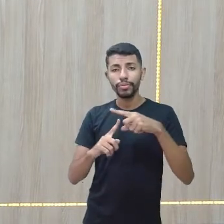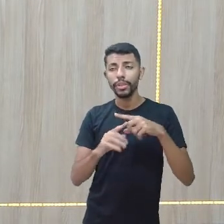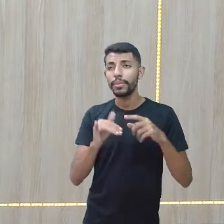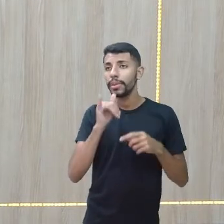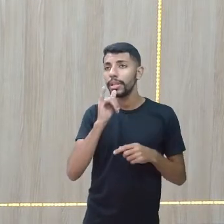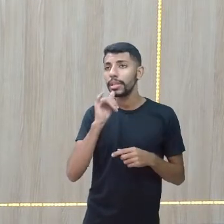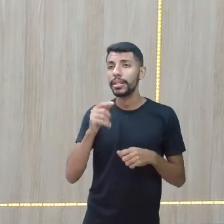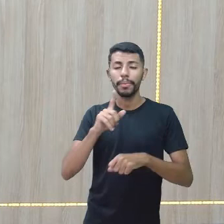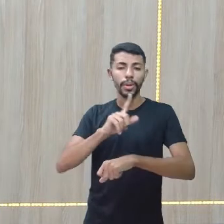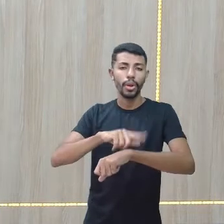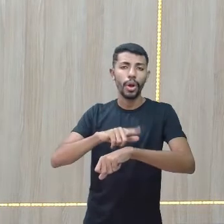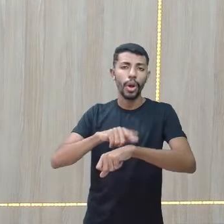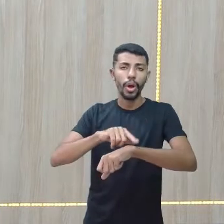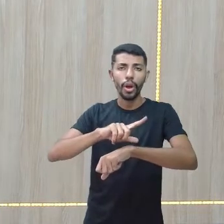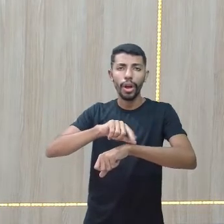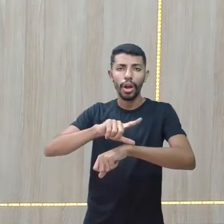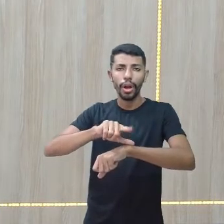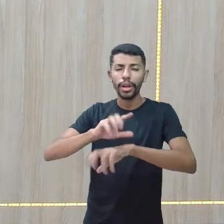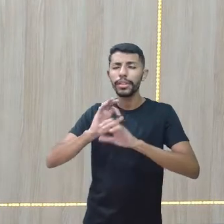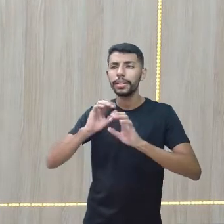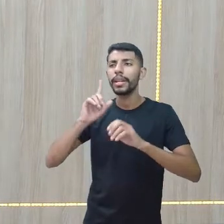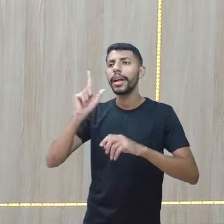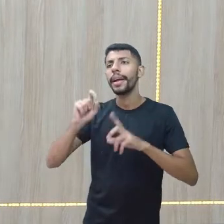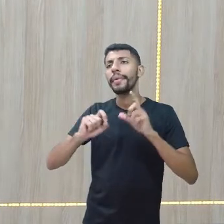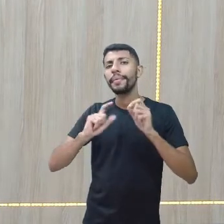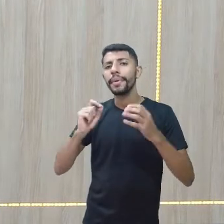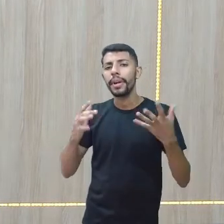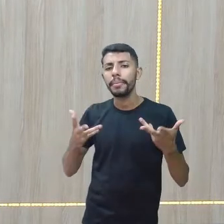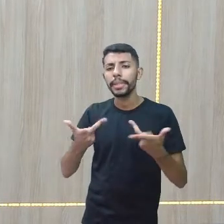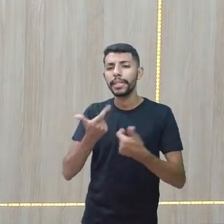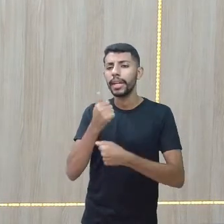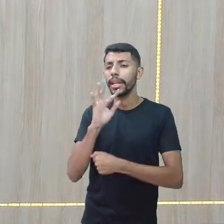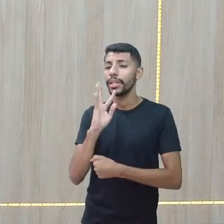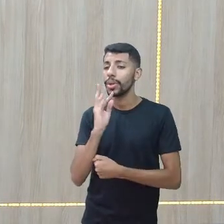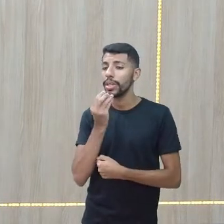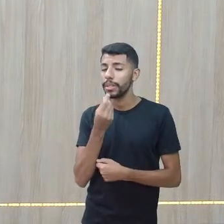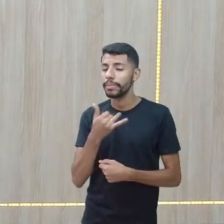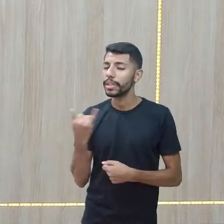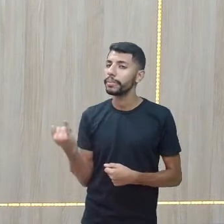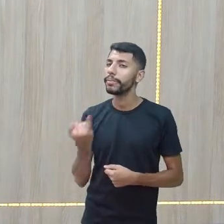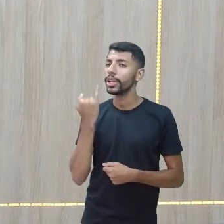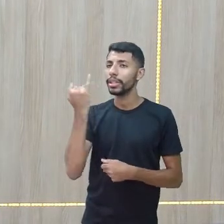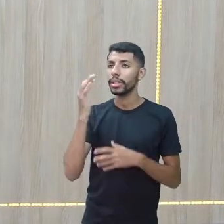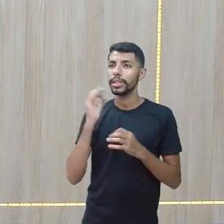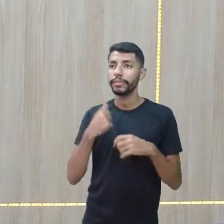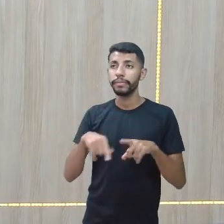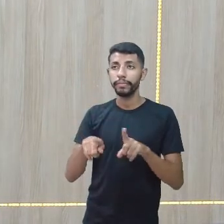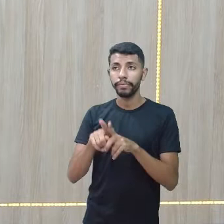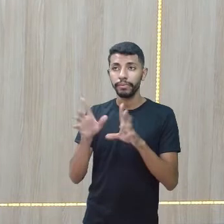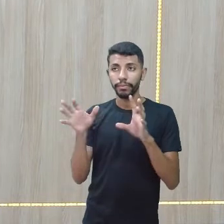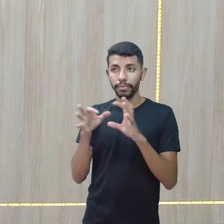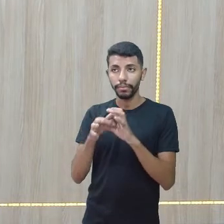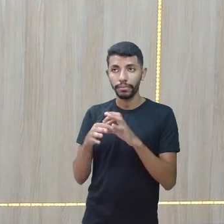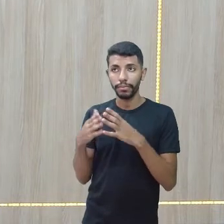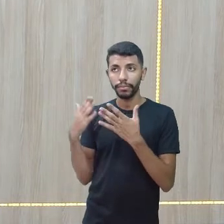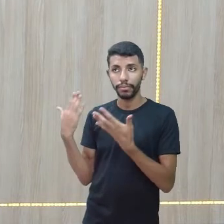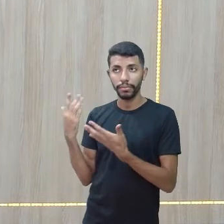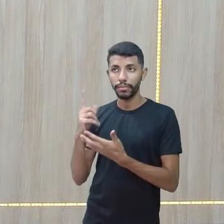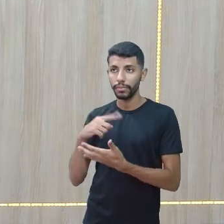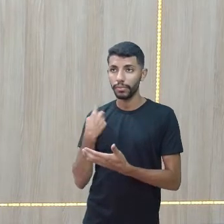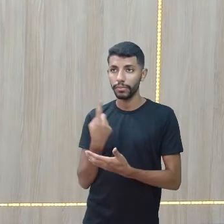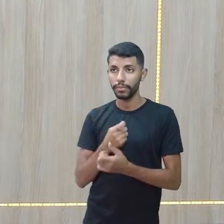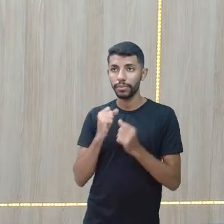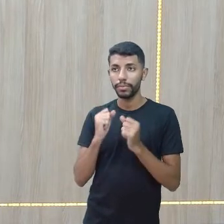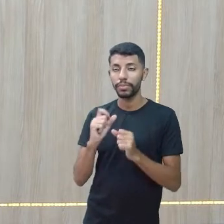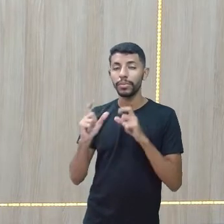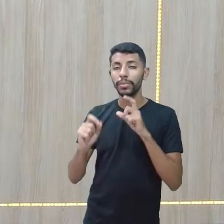horário, de hora, né? É uma habilidade, é um conhecimento importante, e aí, atrelado a isso, a gente pode